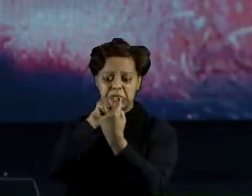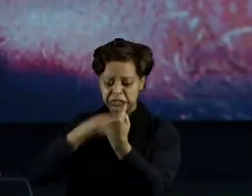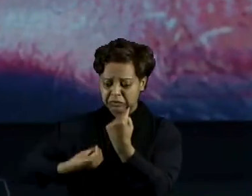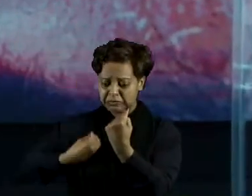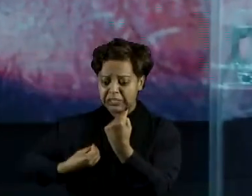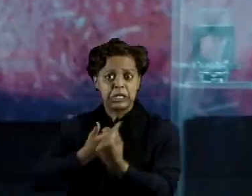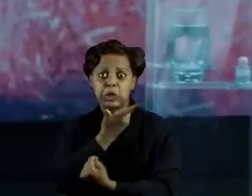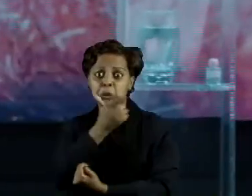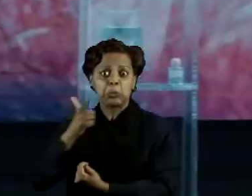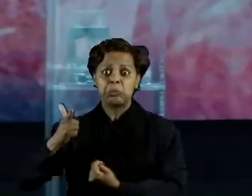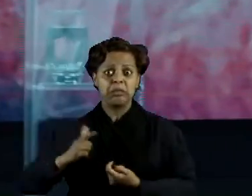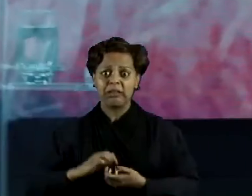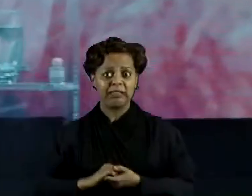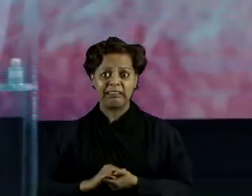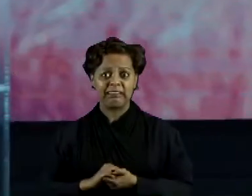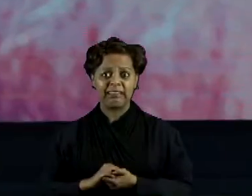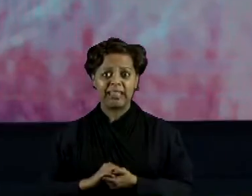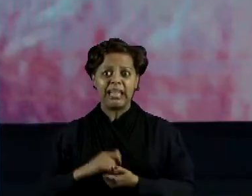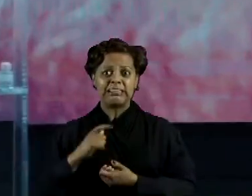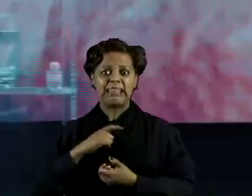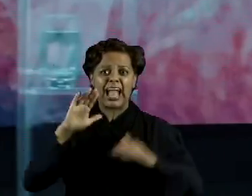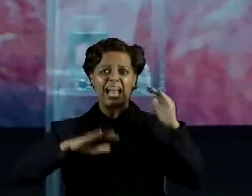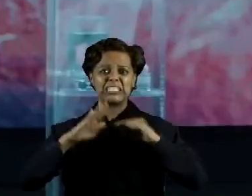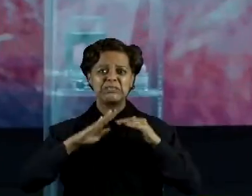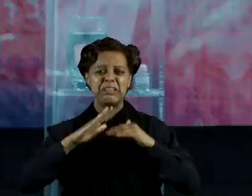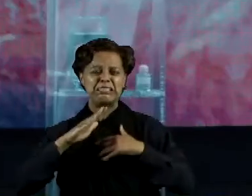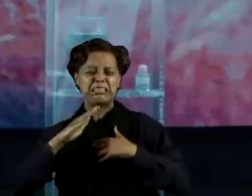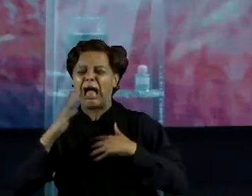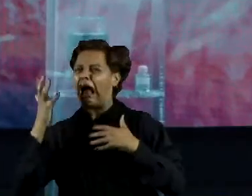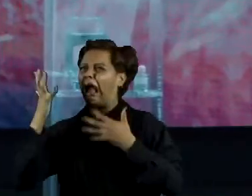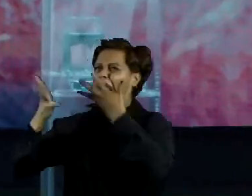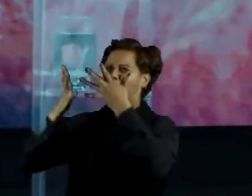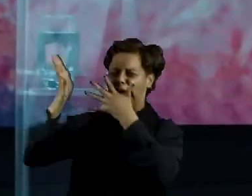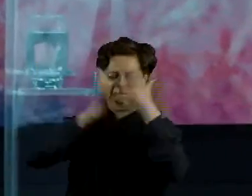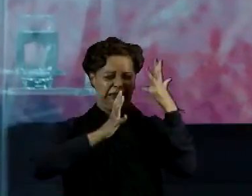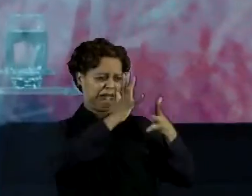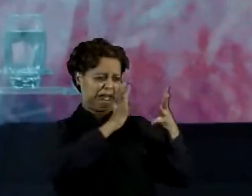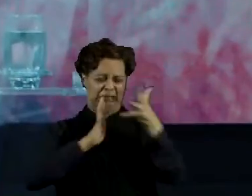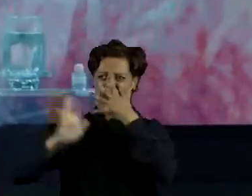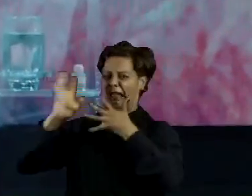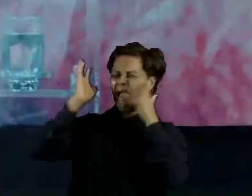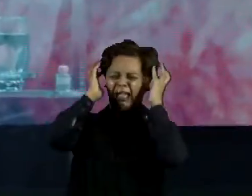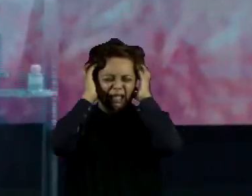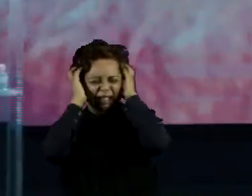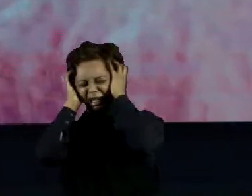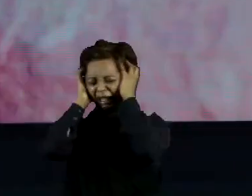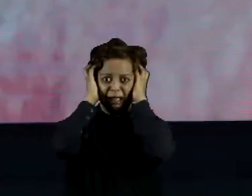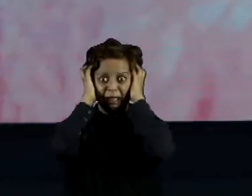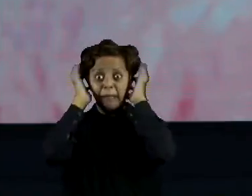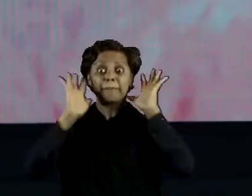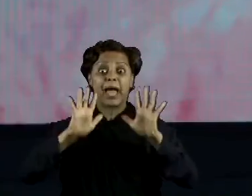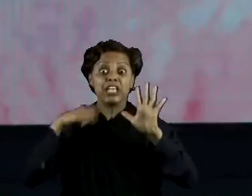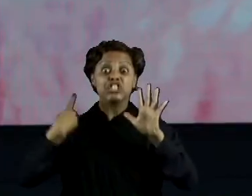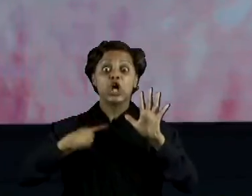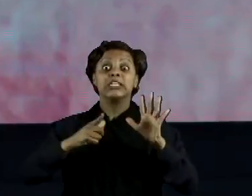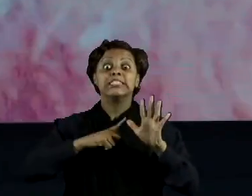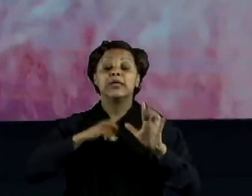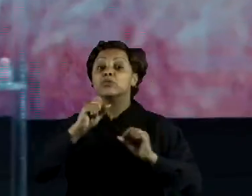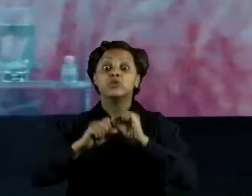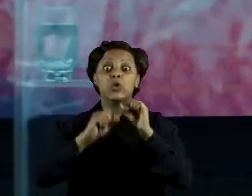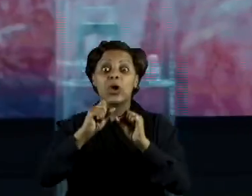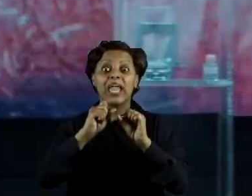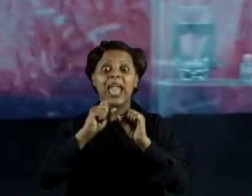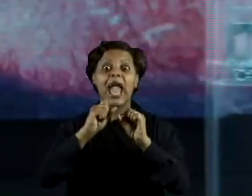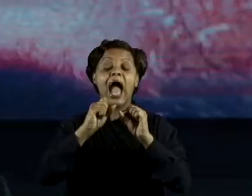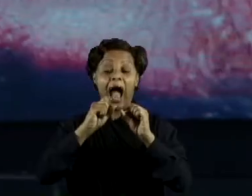muitos interlocutores, muitas vozes, mas nós temos a mensagem, nós temos a verdade que vai trazer a felicidade,